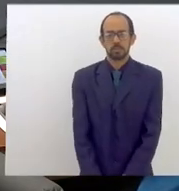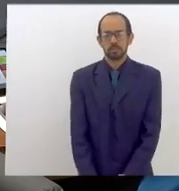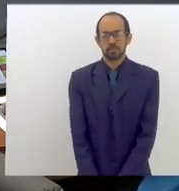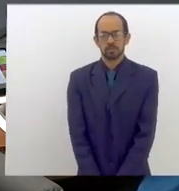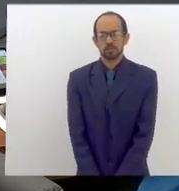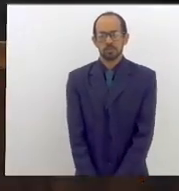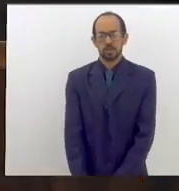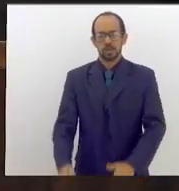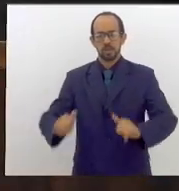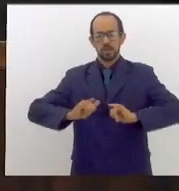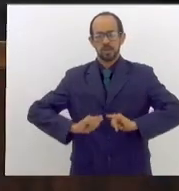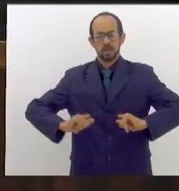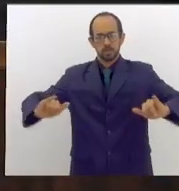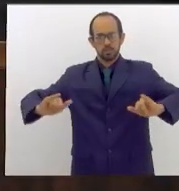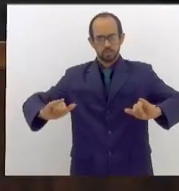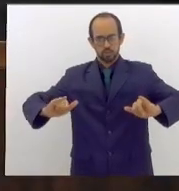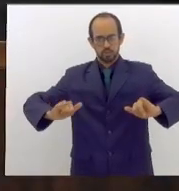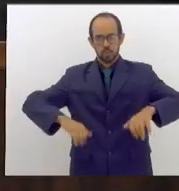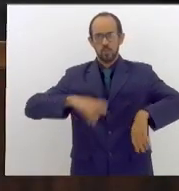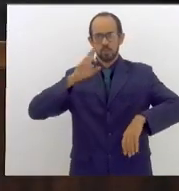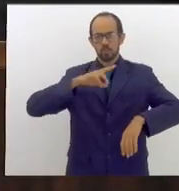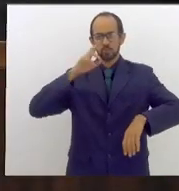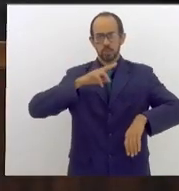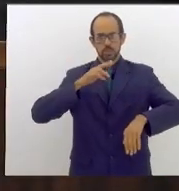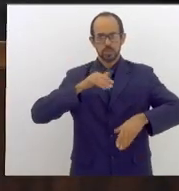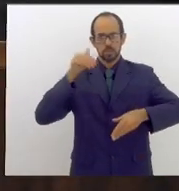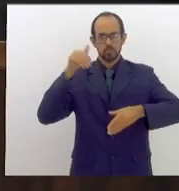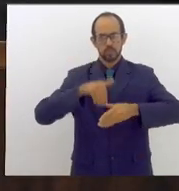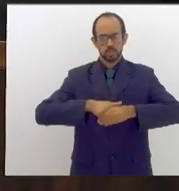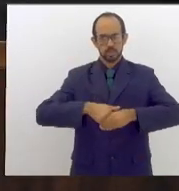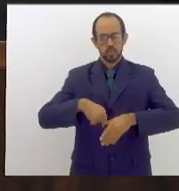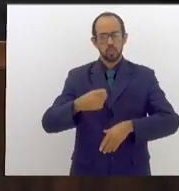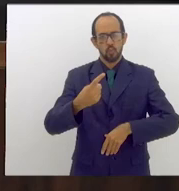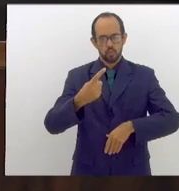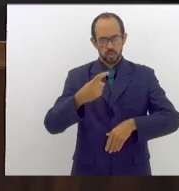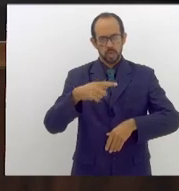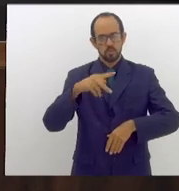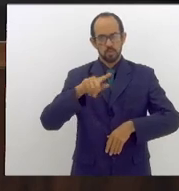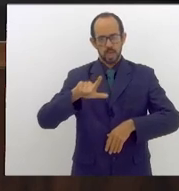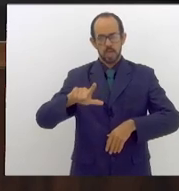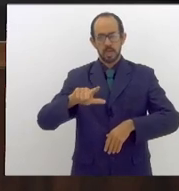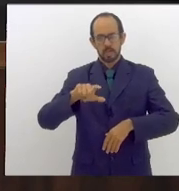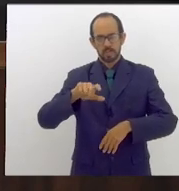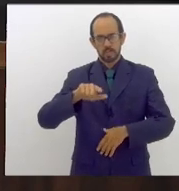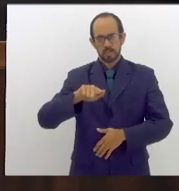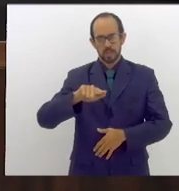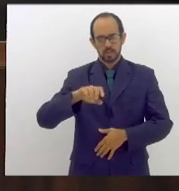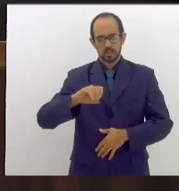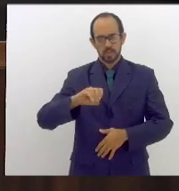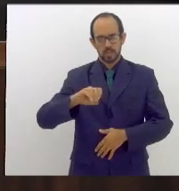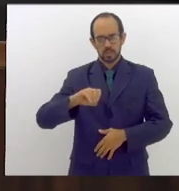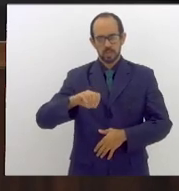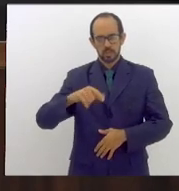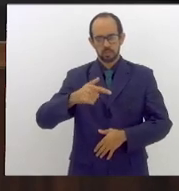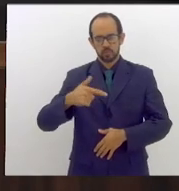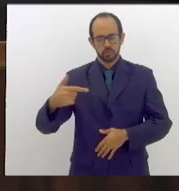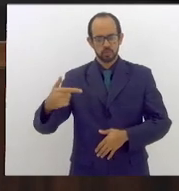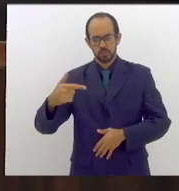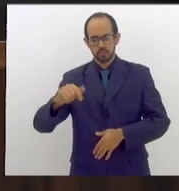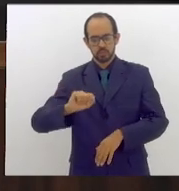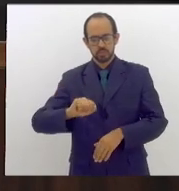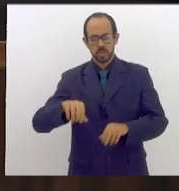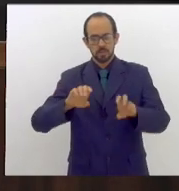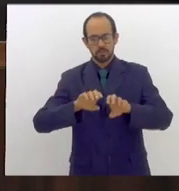anuncio em regime de urgência em votação e discussão única projeto de lei complementar número 70 de 22 de autoria da mesa diretora